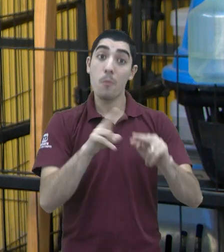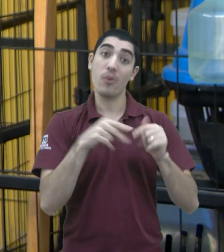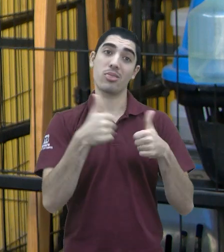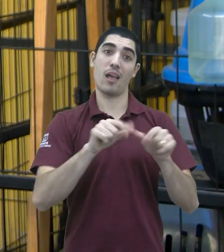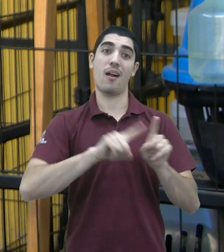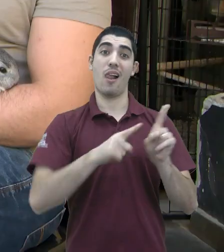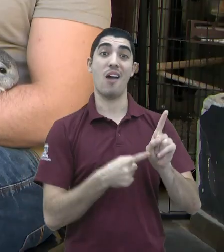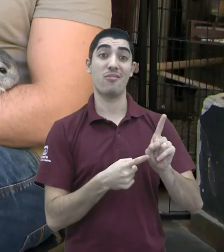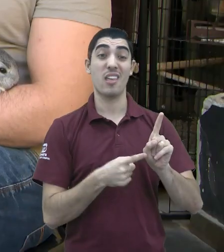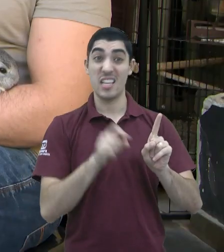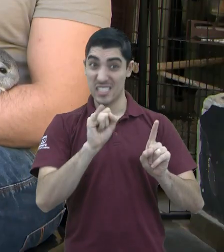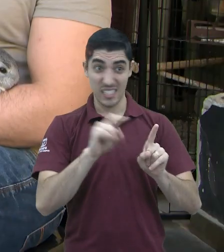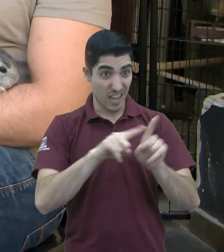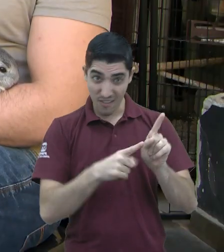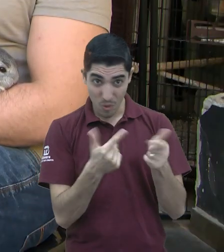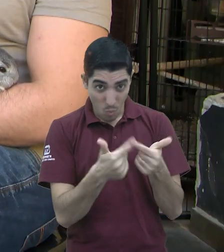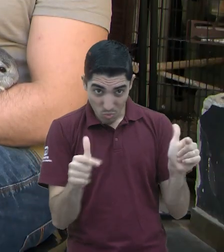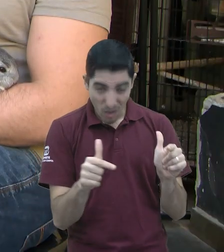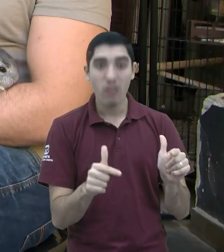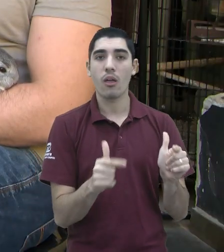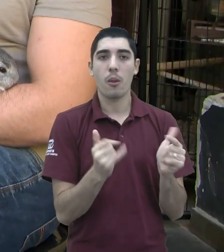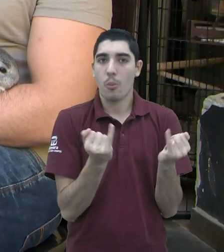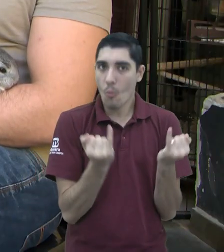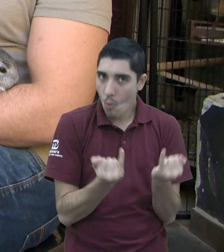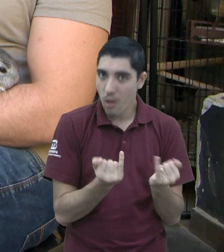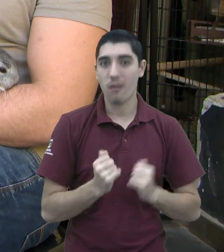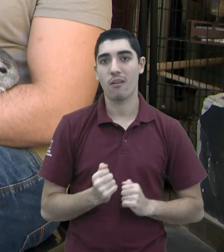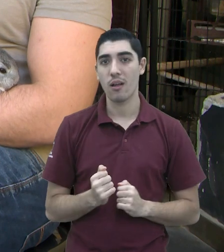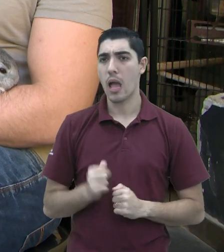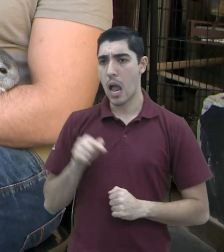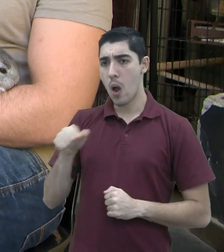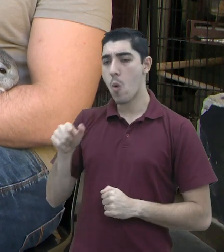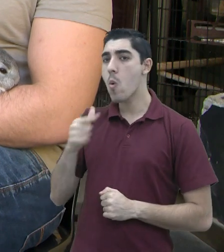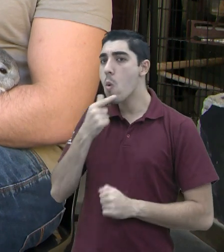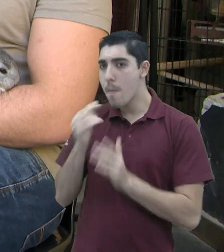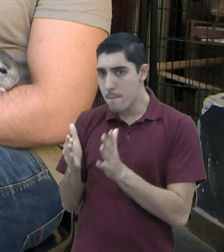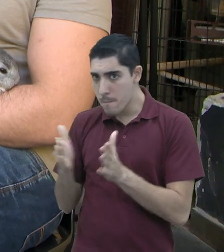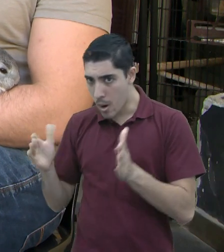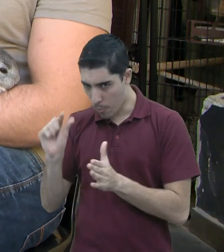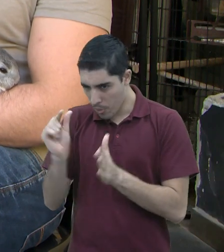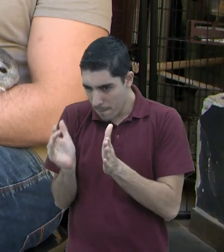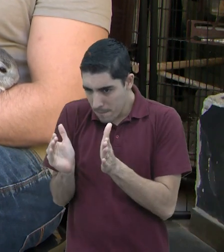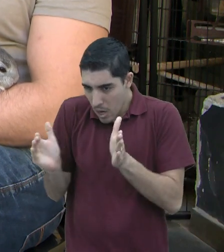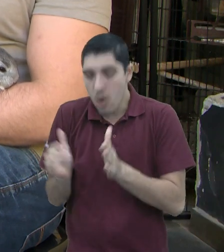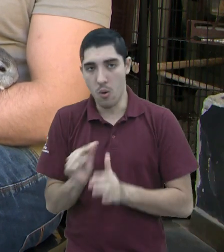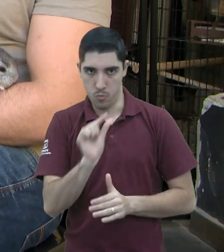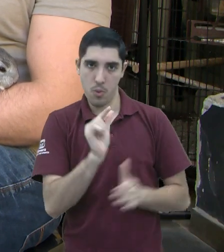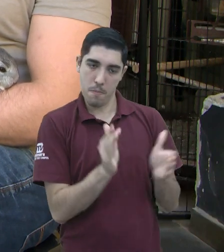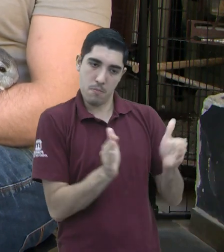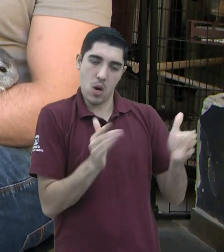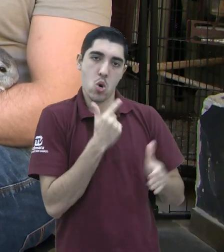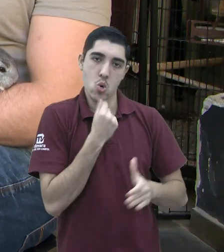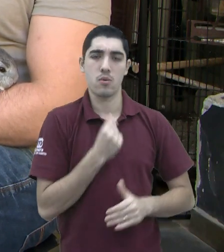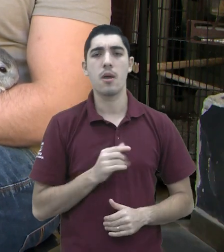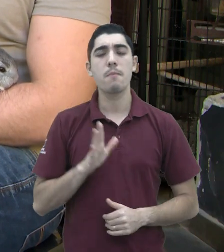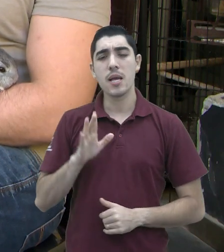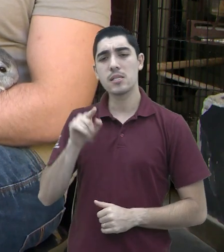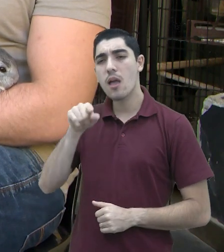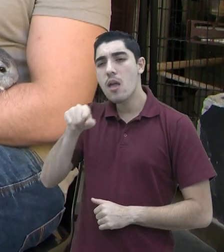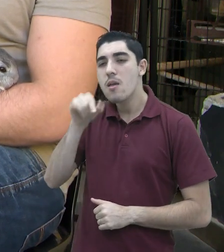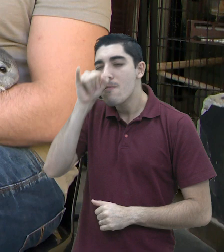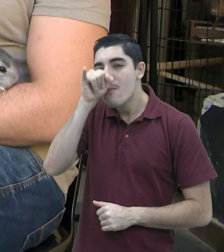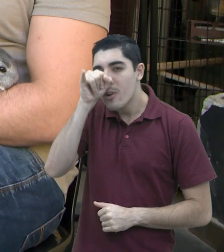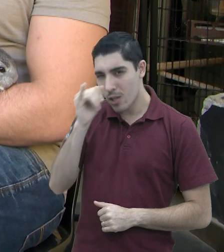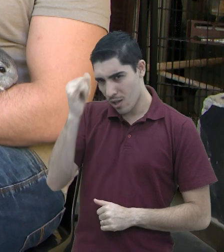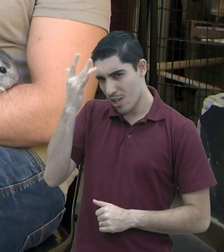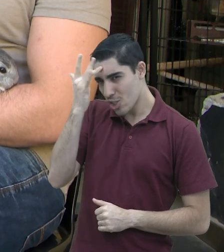Por causa dos filhotes. Sim. Senão ela ia pesar menos até. Menos ainda. O macho é um pouquinho maior. O macho é um pouquinho maior. Agora, este porquinho